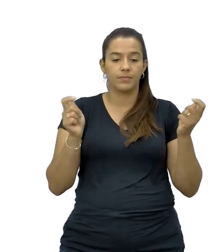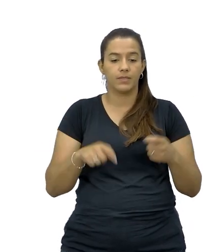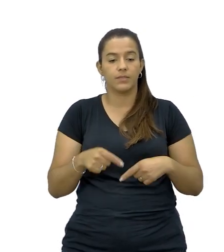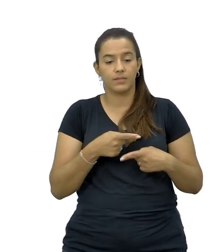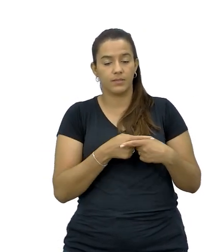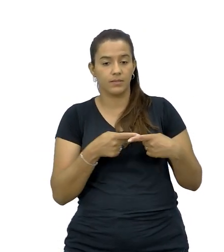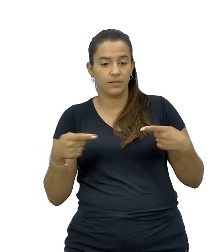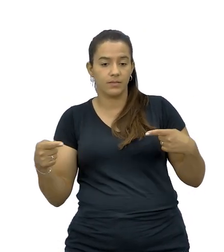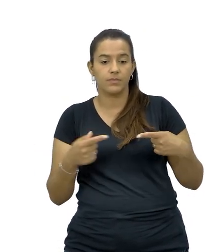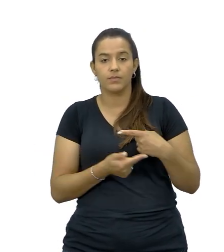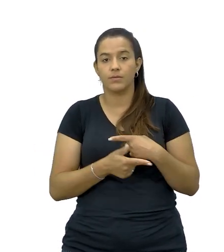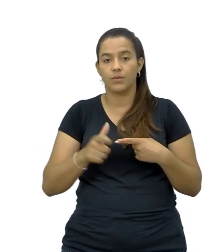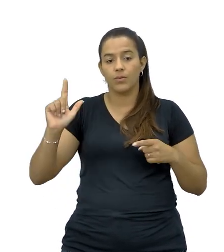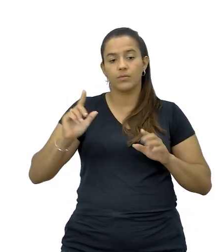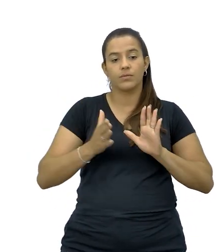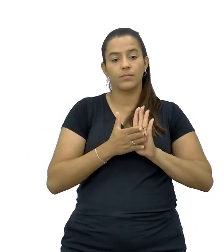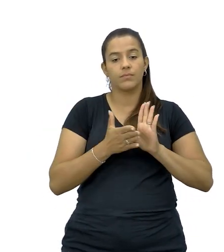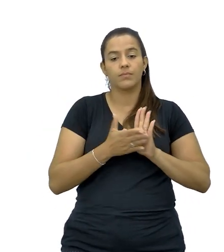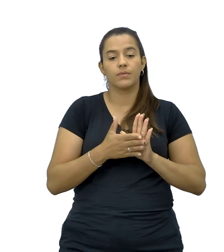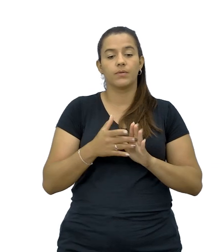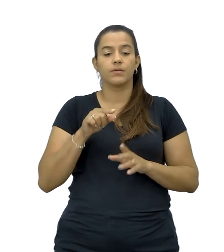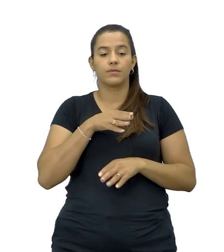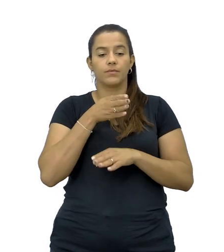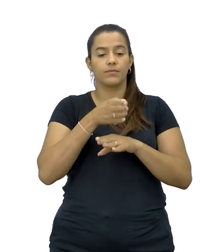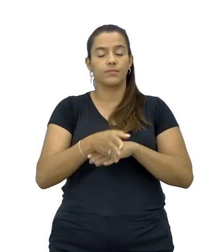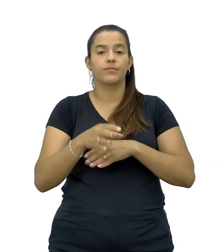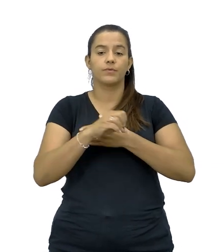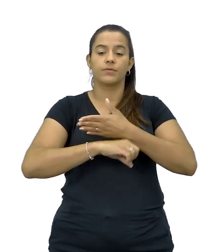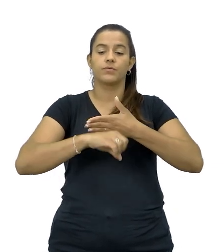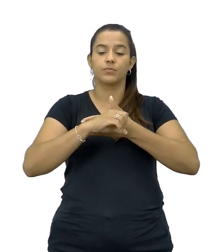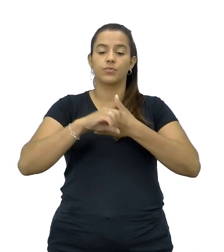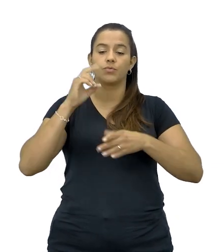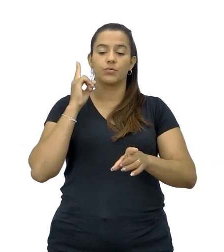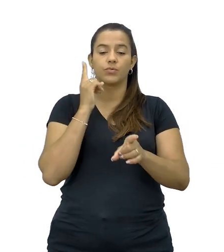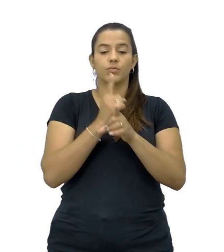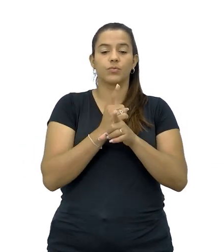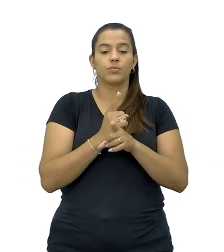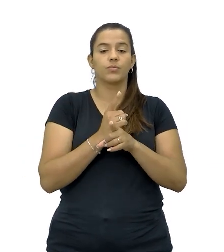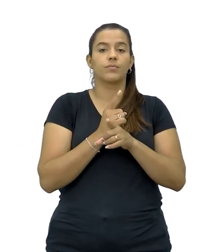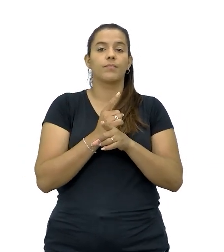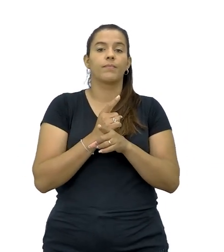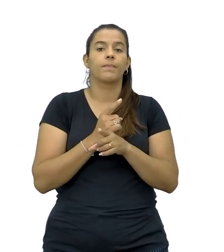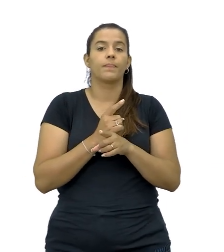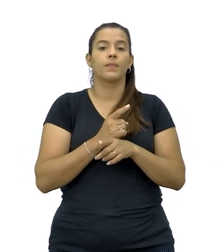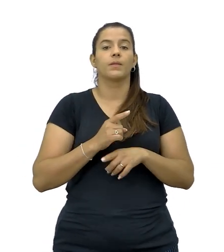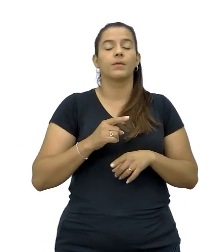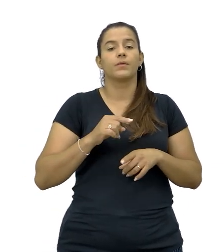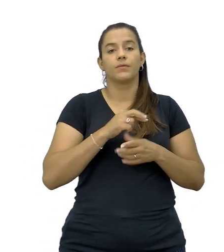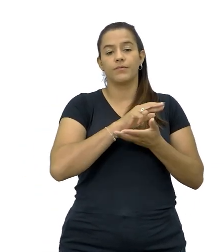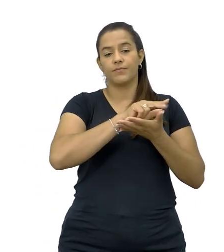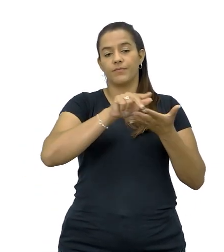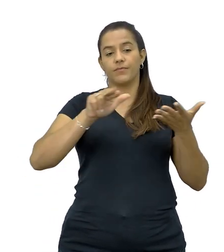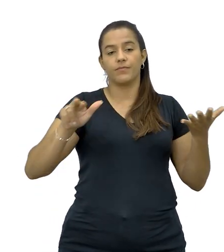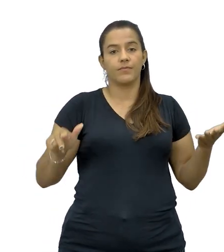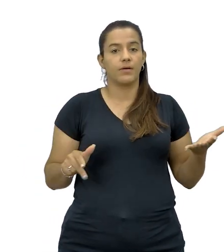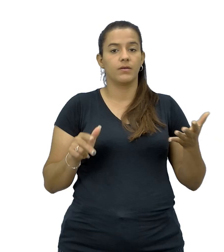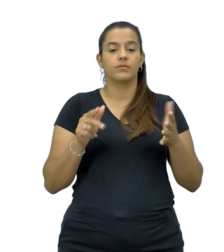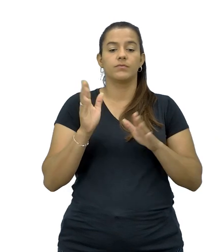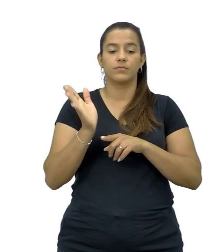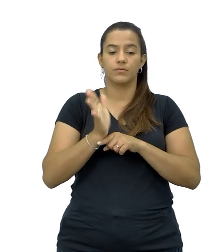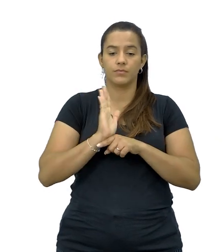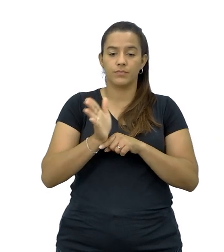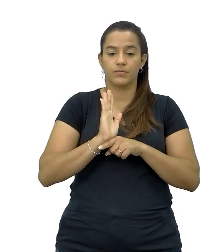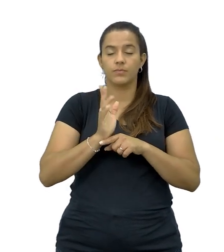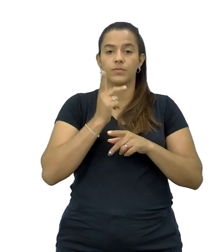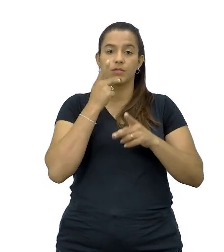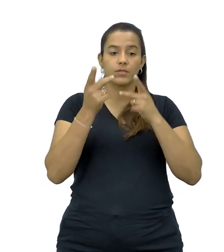para tratar de outra pauta, e fui ao Centro de Mídias e encontrei lá um rol de vários vídeos que